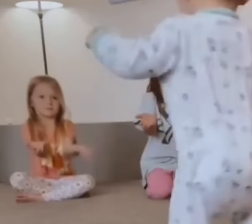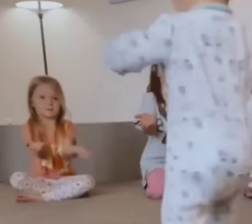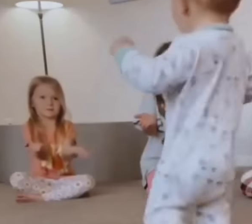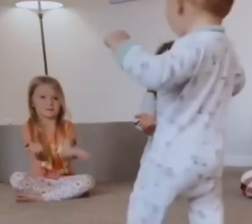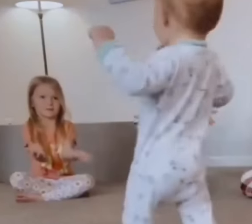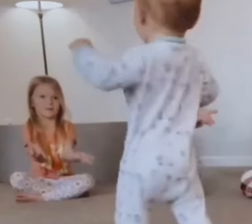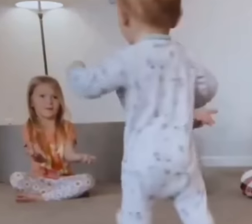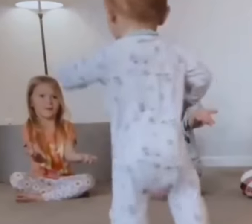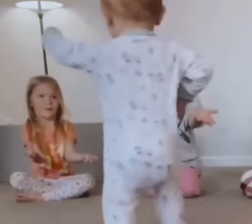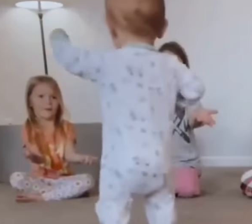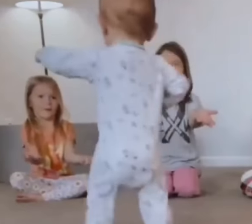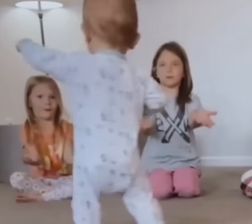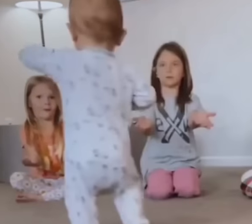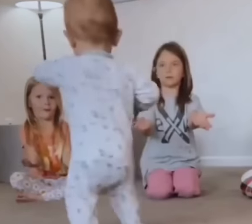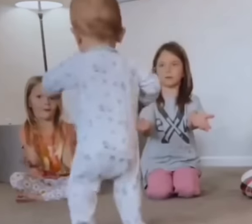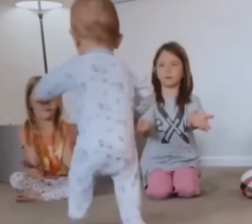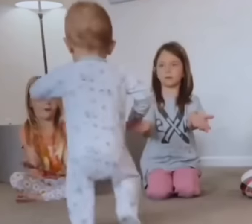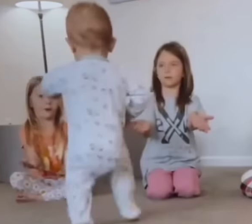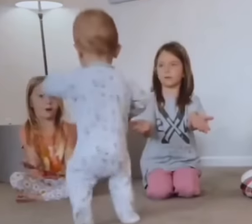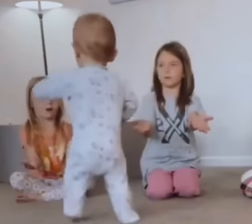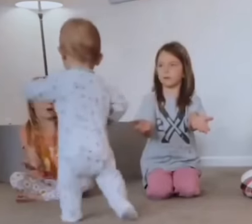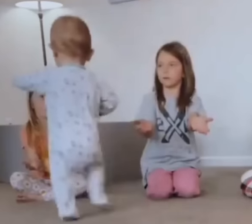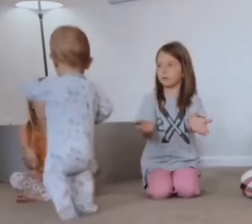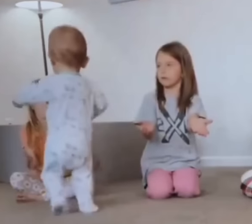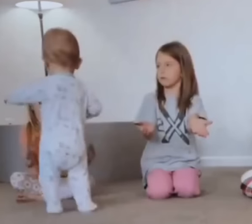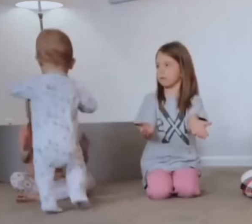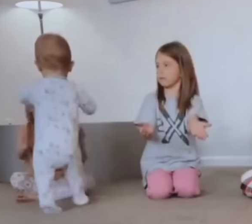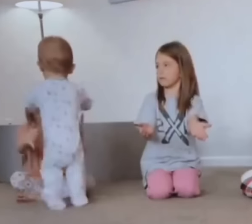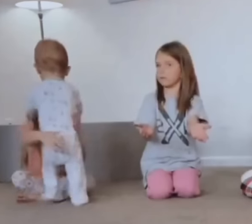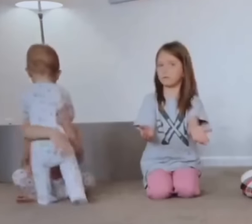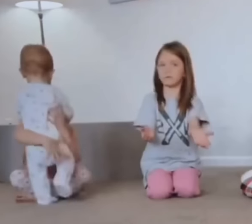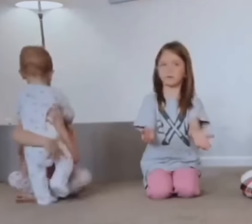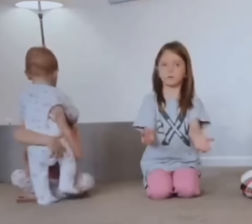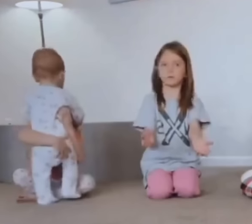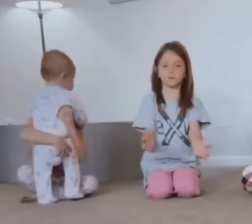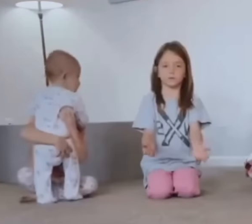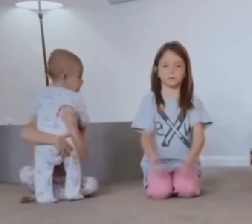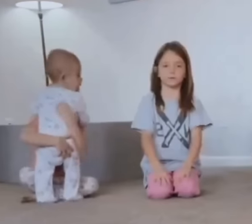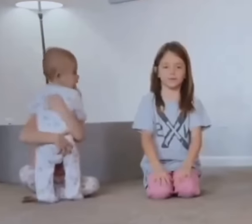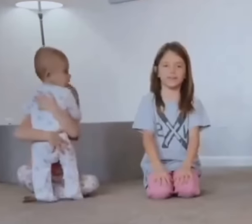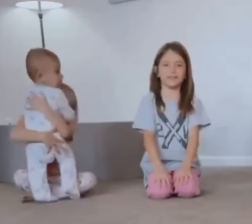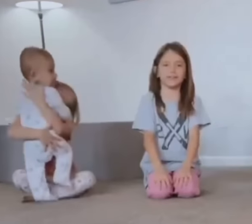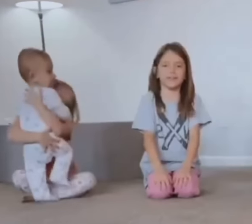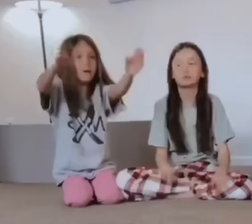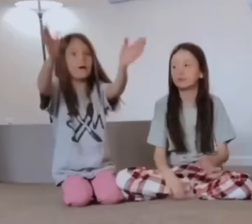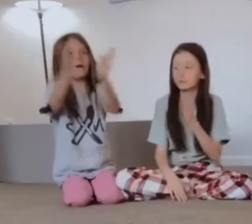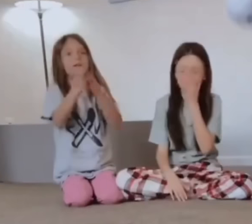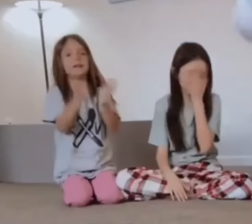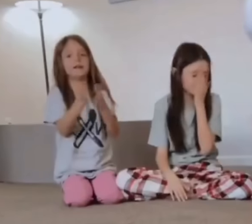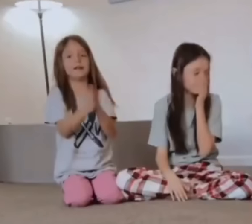preferida não tem jeito Sofia tadinha das